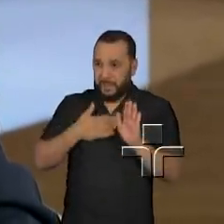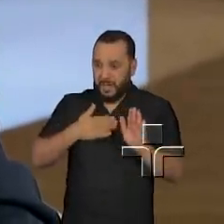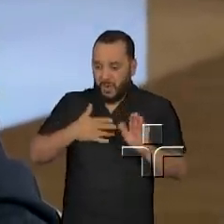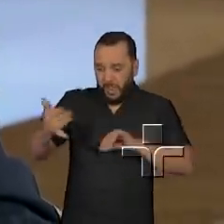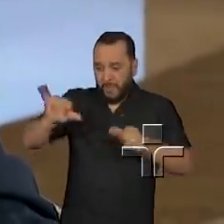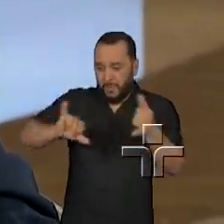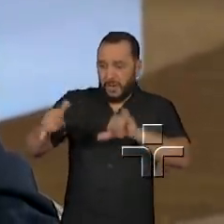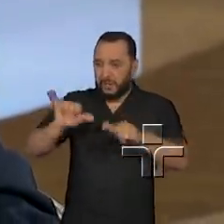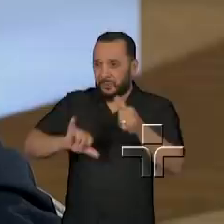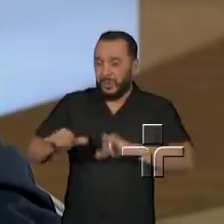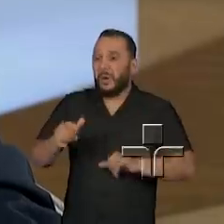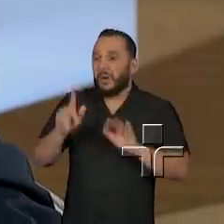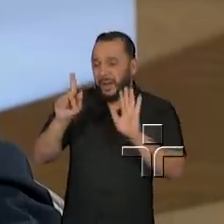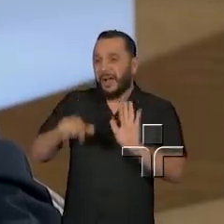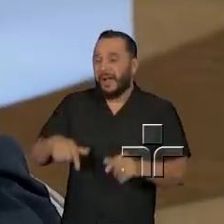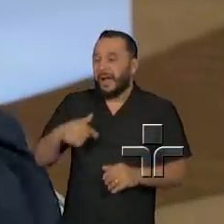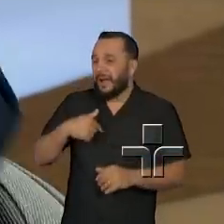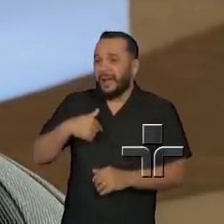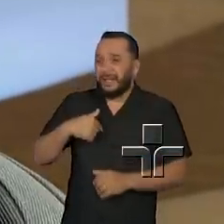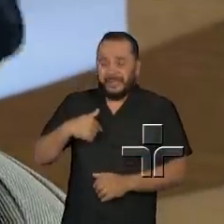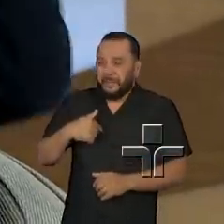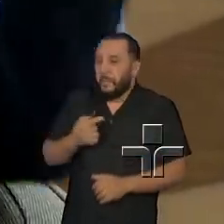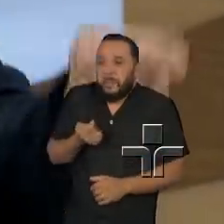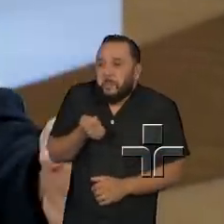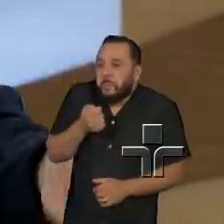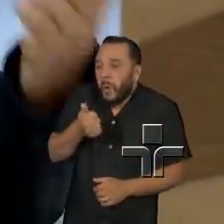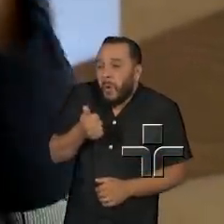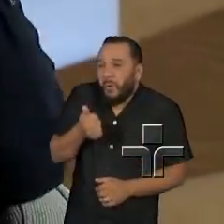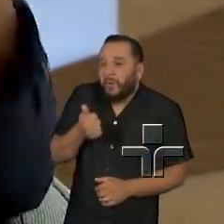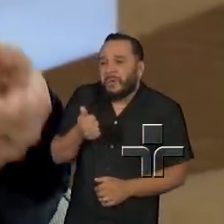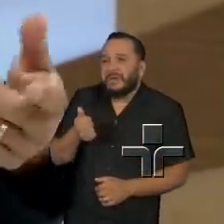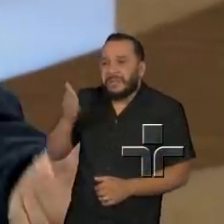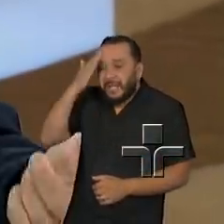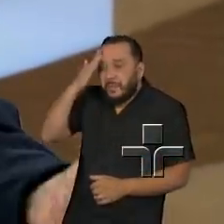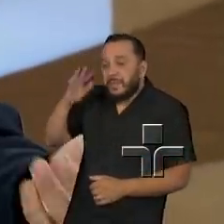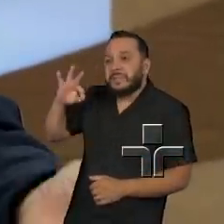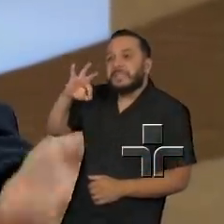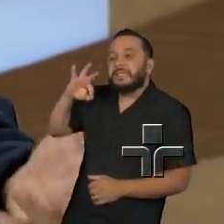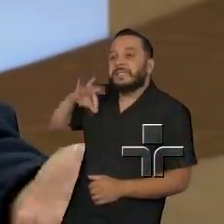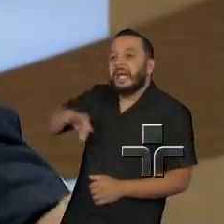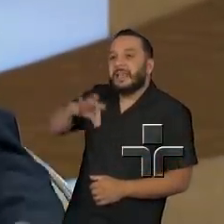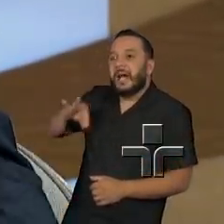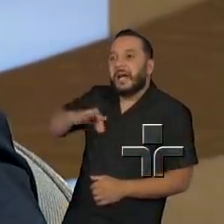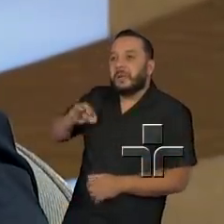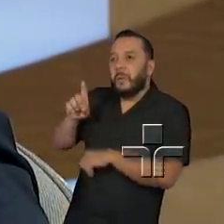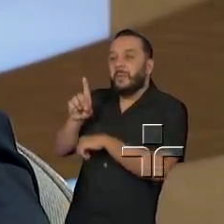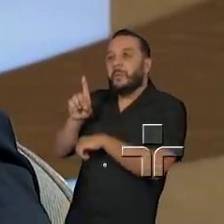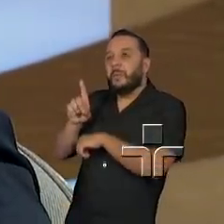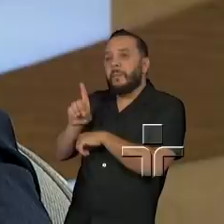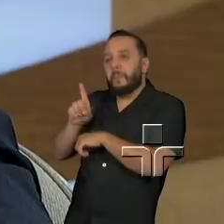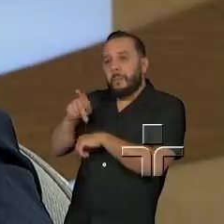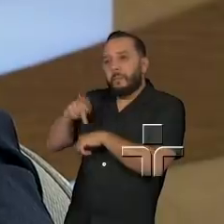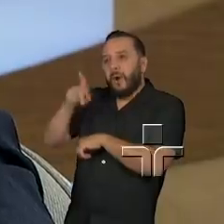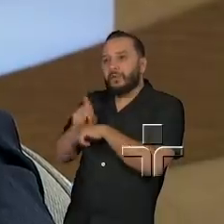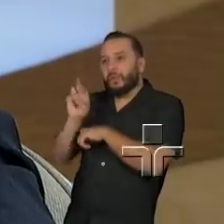do que o salário de um pós-doc nos Estados Unidos. O orçamento do meu laboratório inteiro é menor do que o salário de um pós-doc nos Estados Unidos.